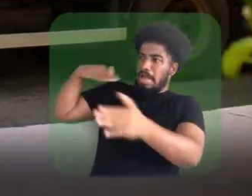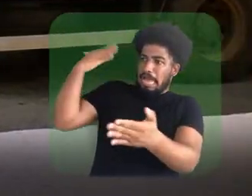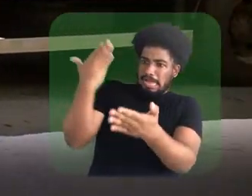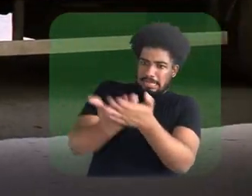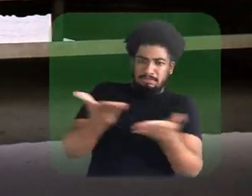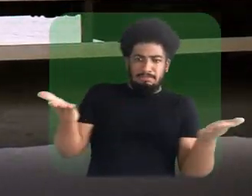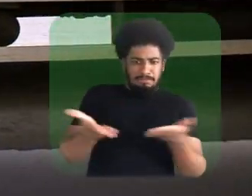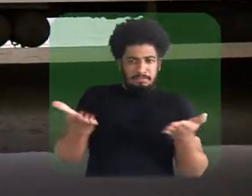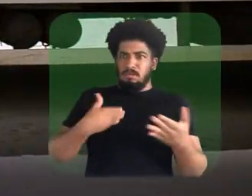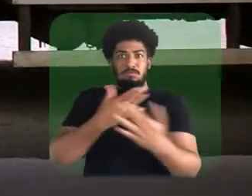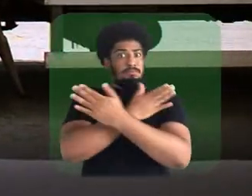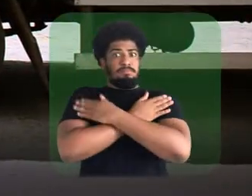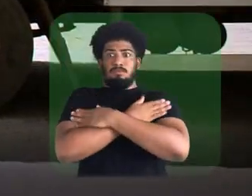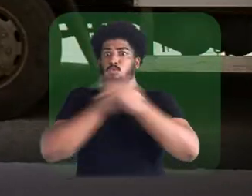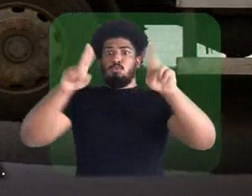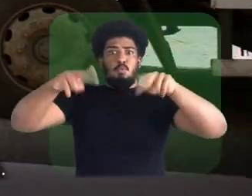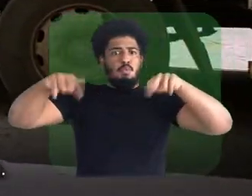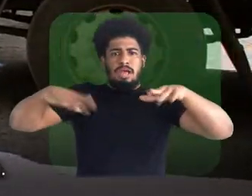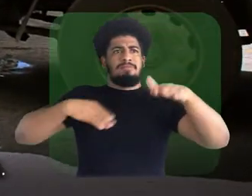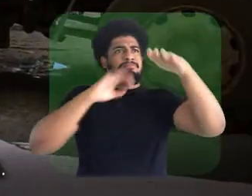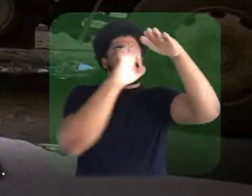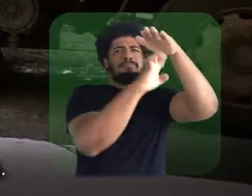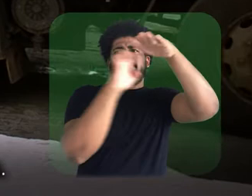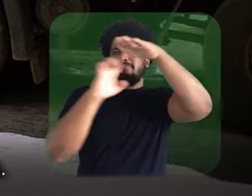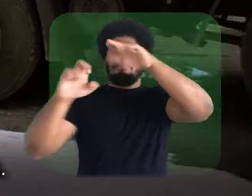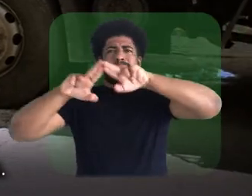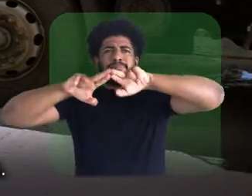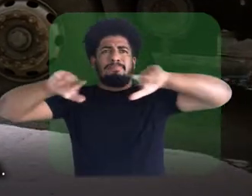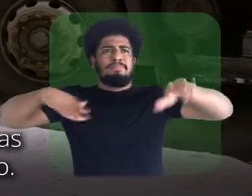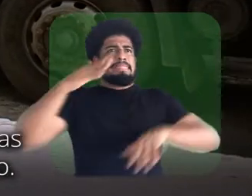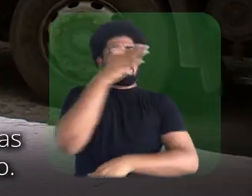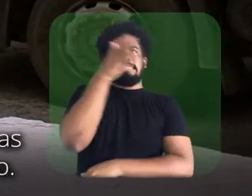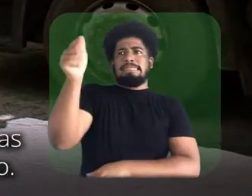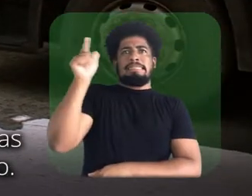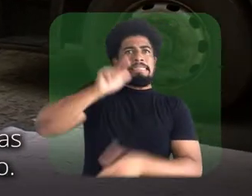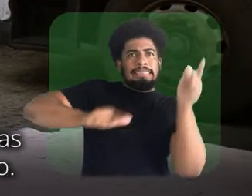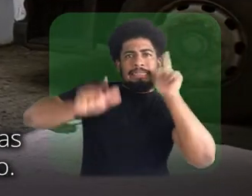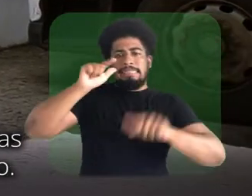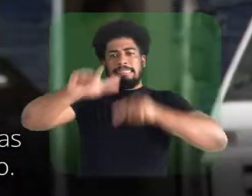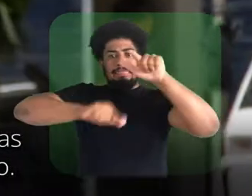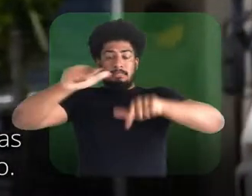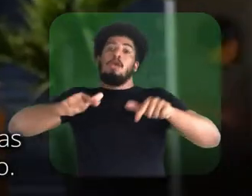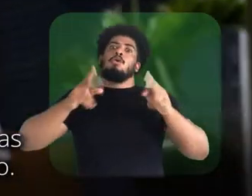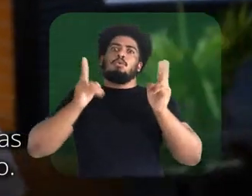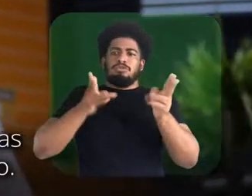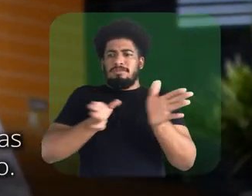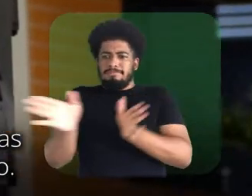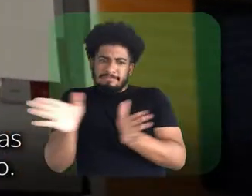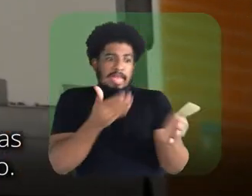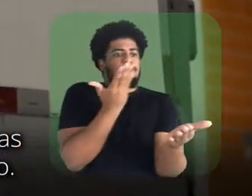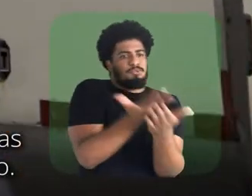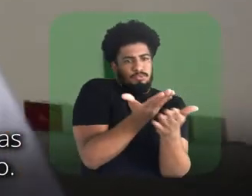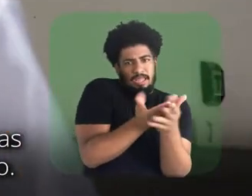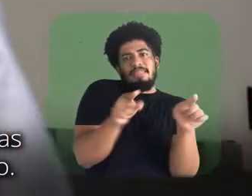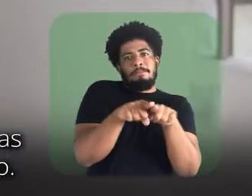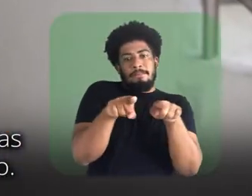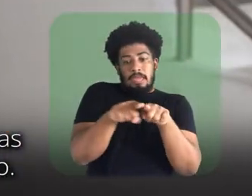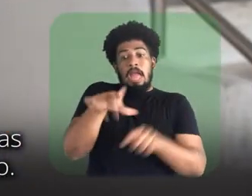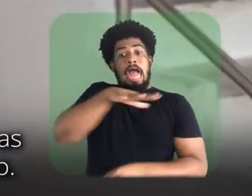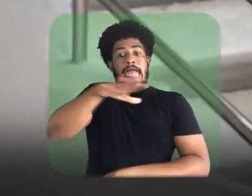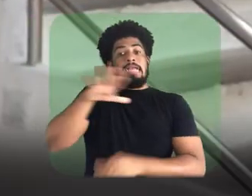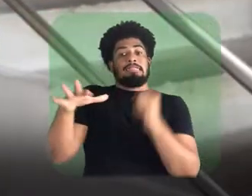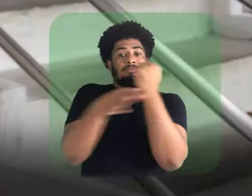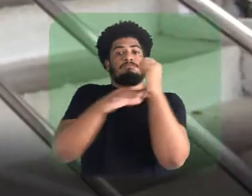concurso para cá, eu nunca fiquei sem trabalhar. Sempre saía de uma empresa para outra, lógico, sempre buscando me qualificar, mas sempre na área de segurança